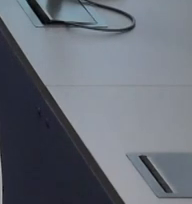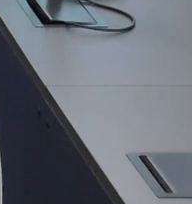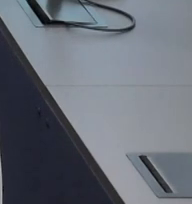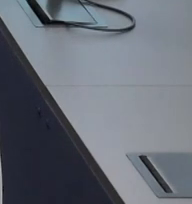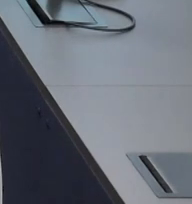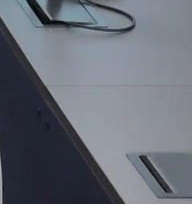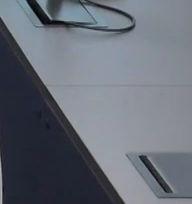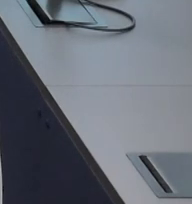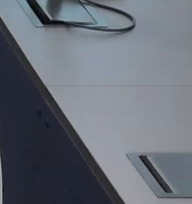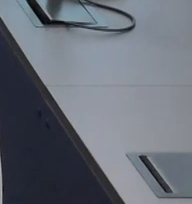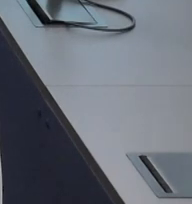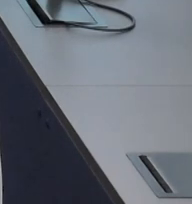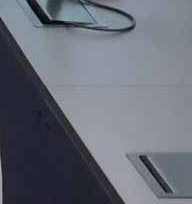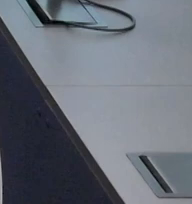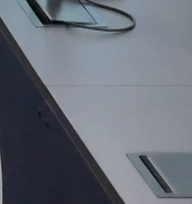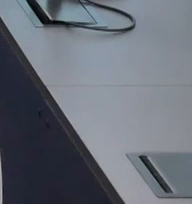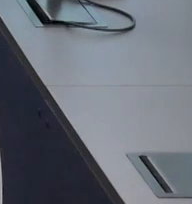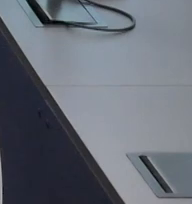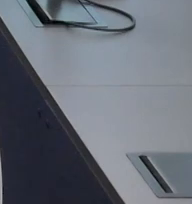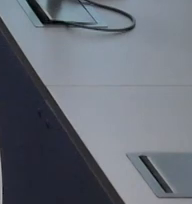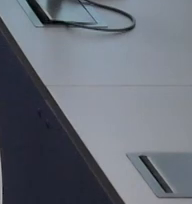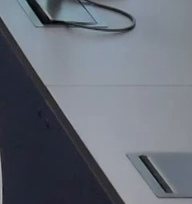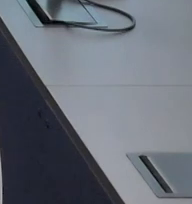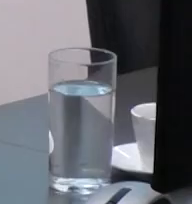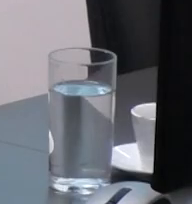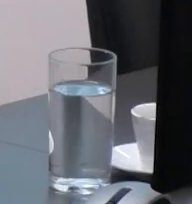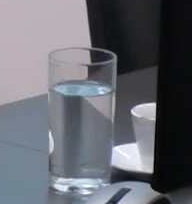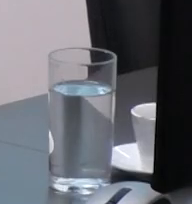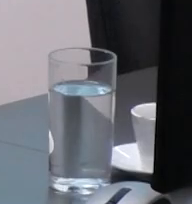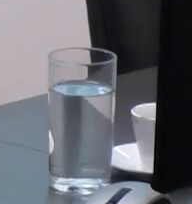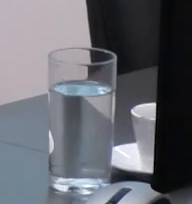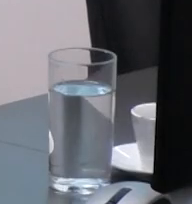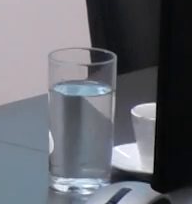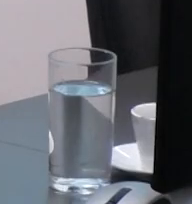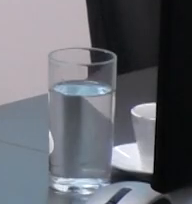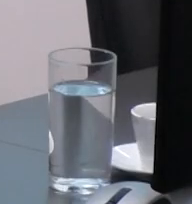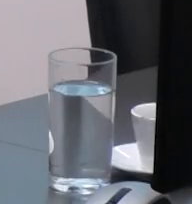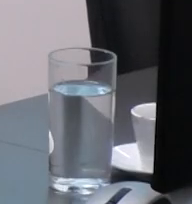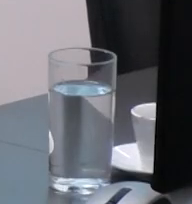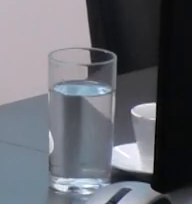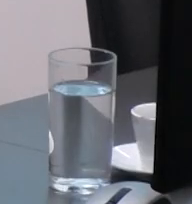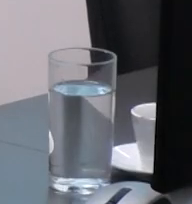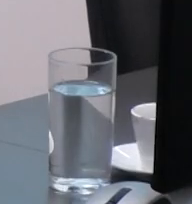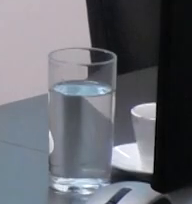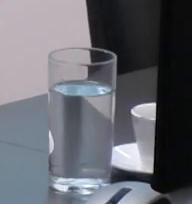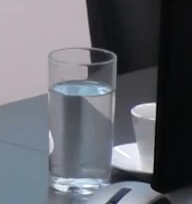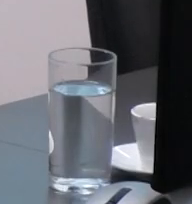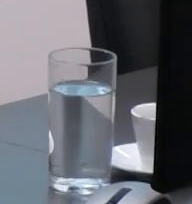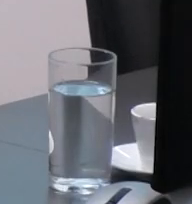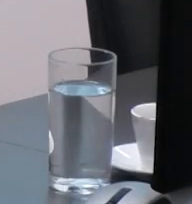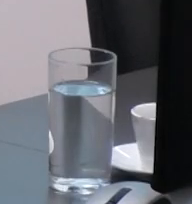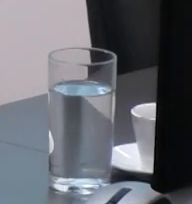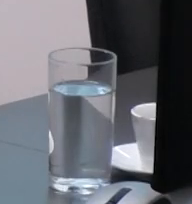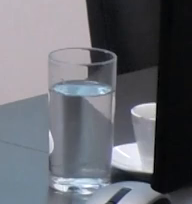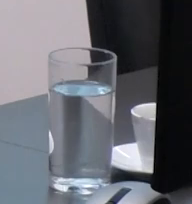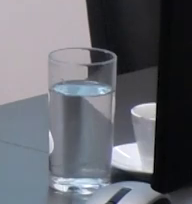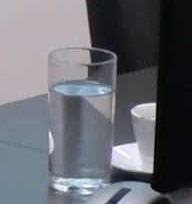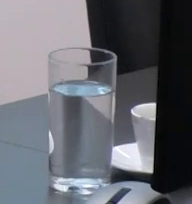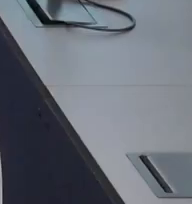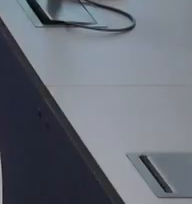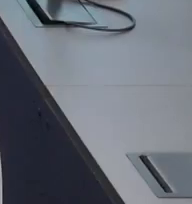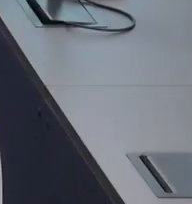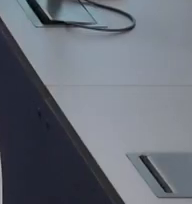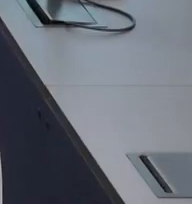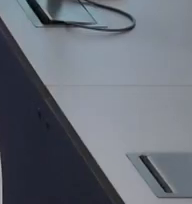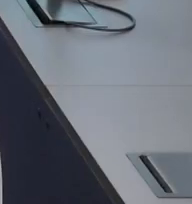reconhecimento de pessoas no geral né Não traz a especificidade de um conhecimento em album de fotografia